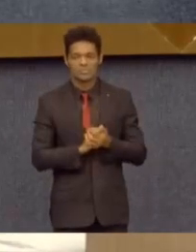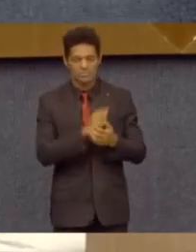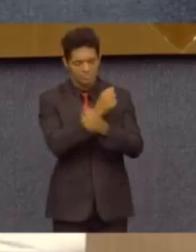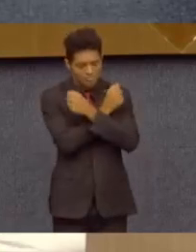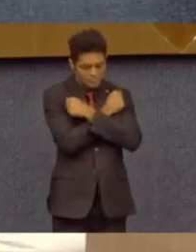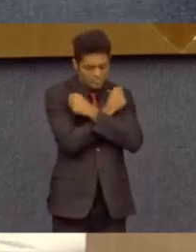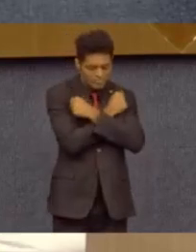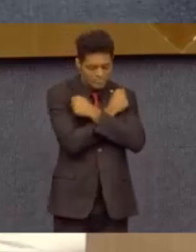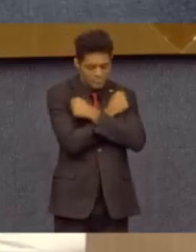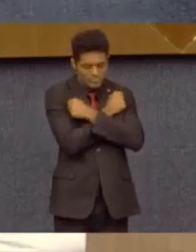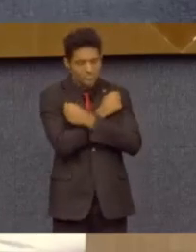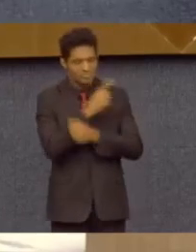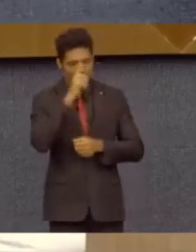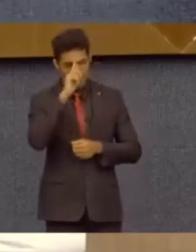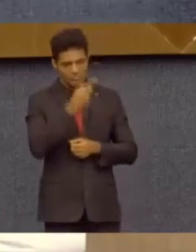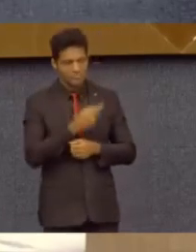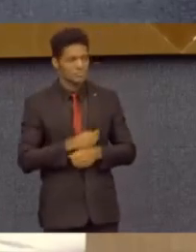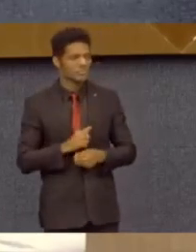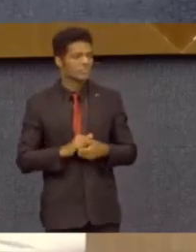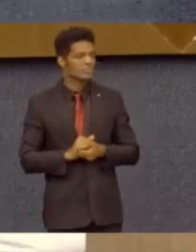para o senhor.